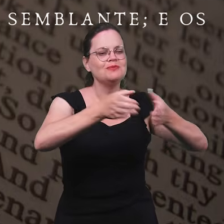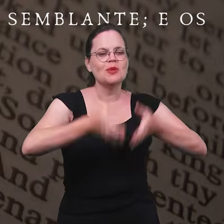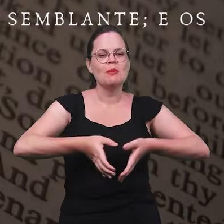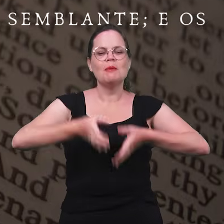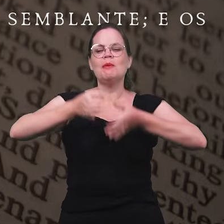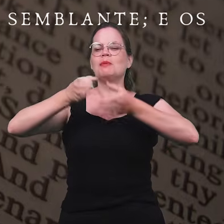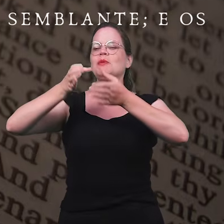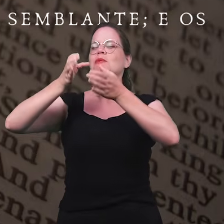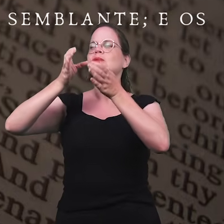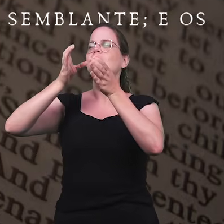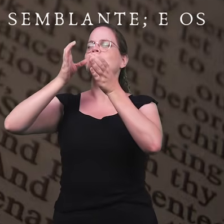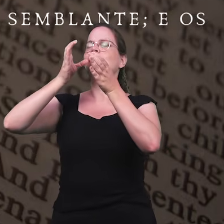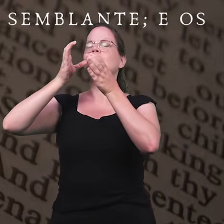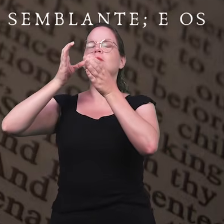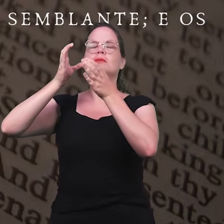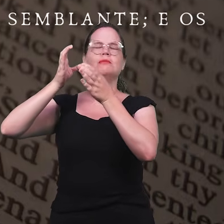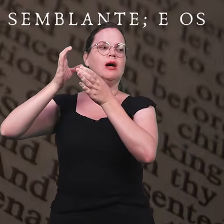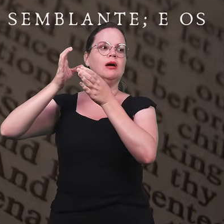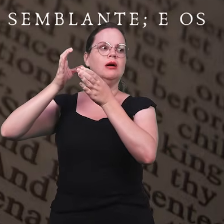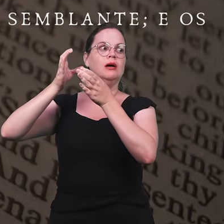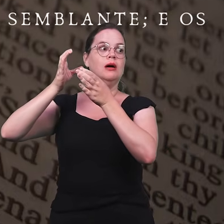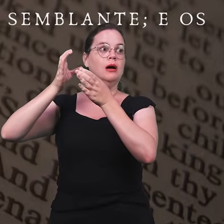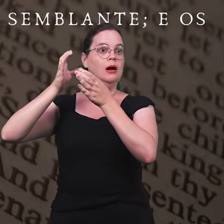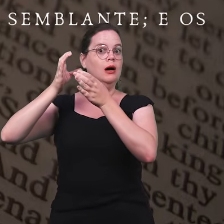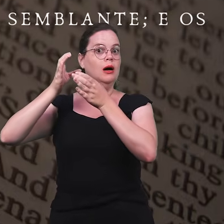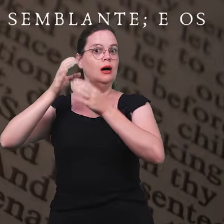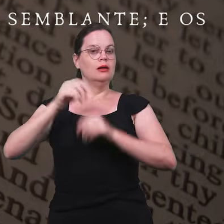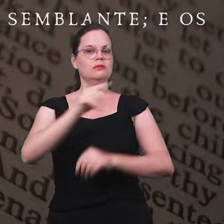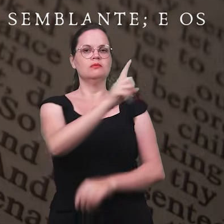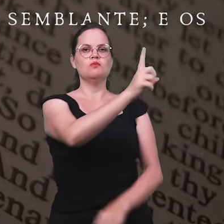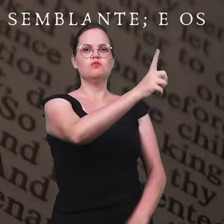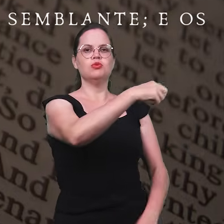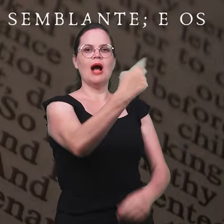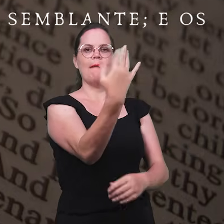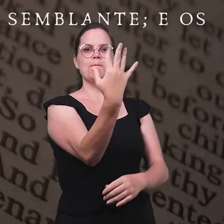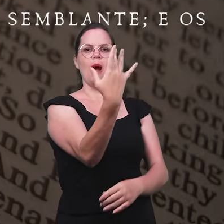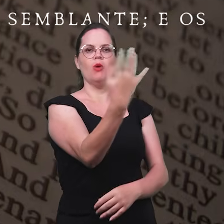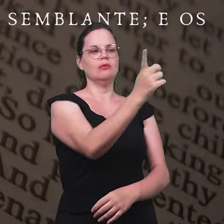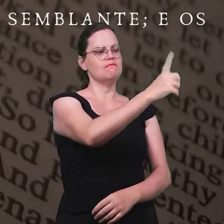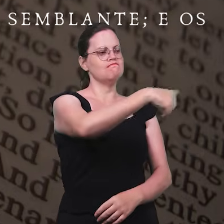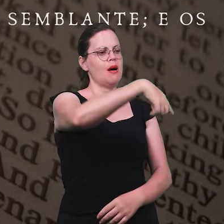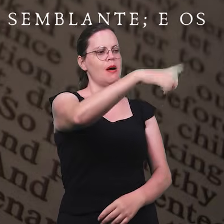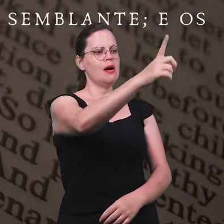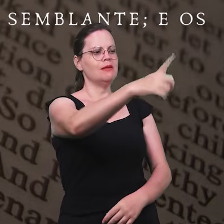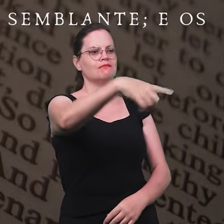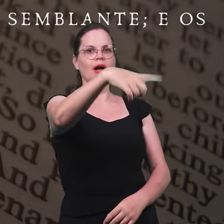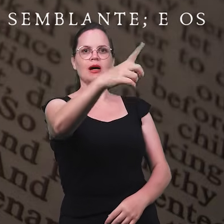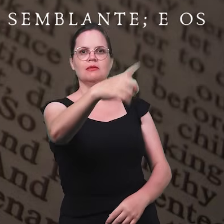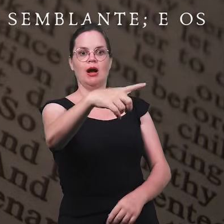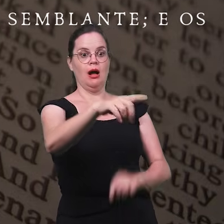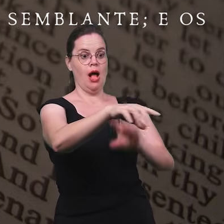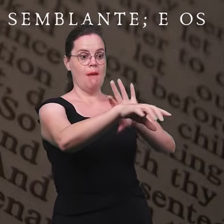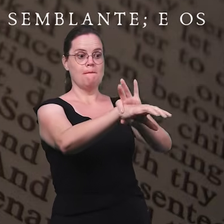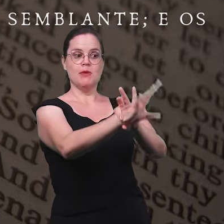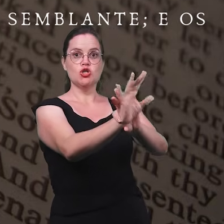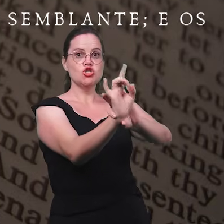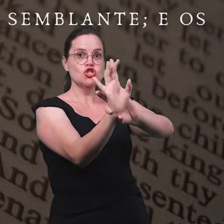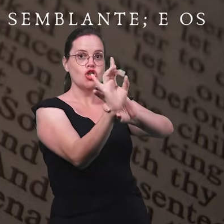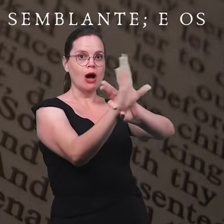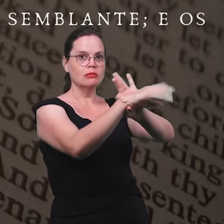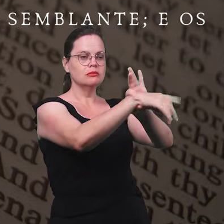apareceram uns dedos de mão de homem e escreviam defronte do castiçal, na estucada